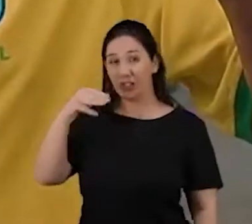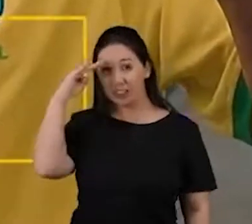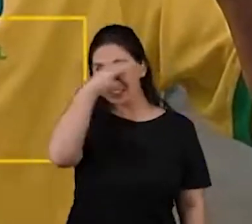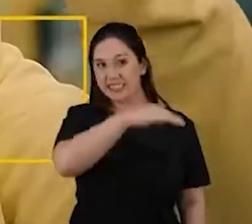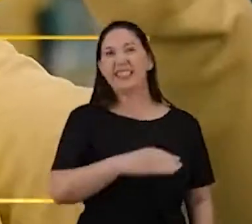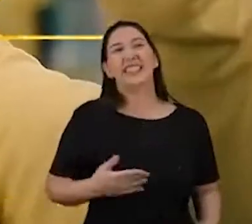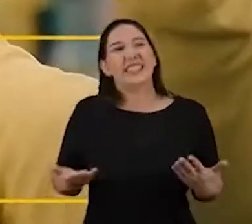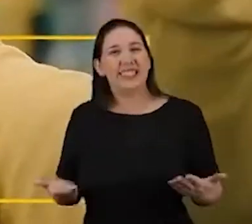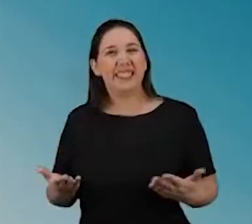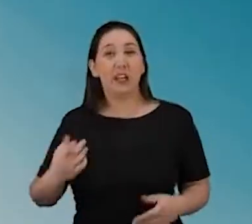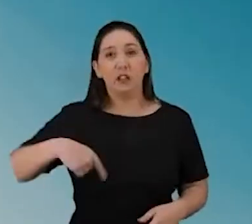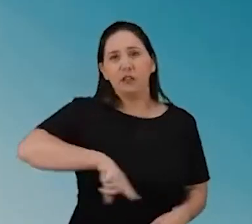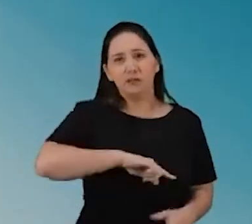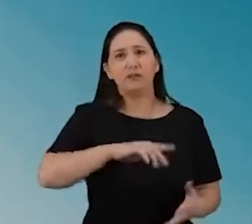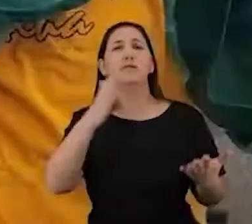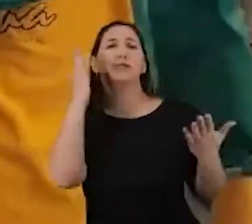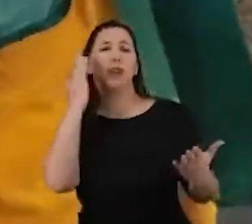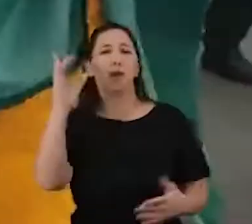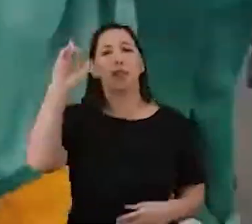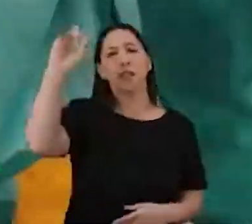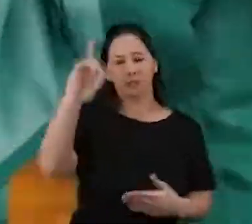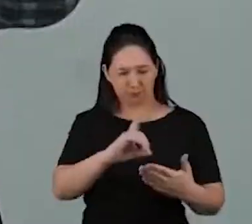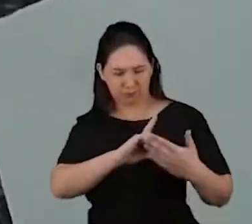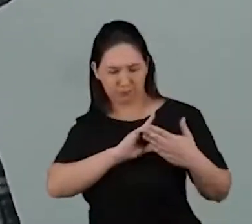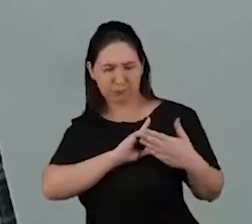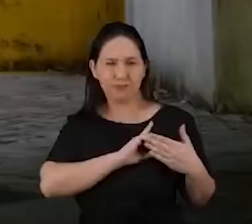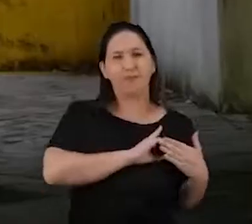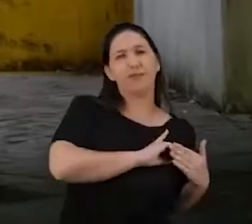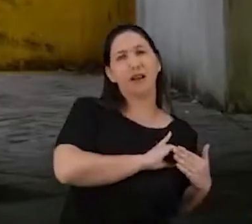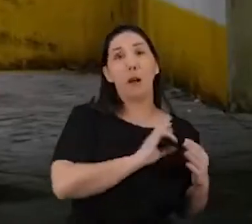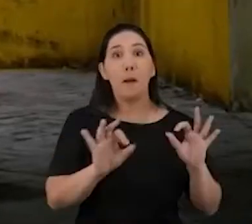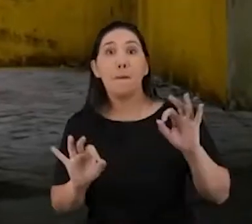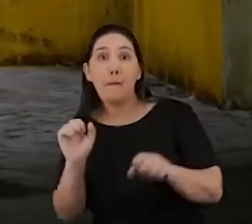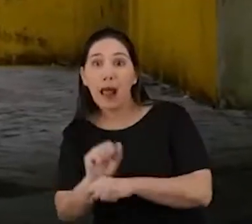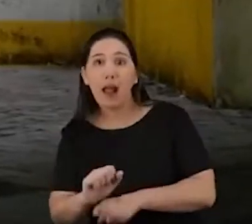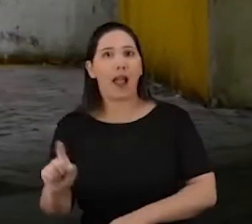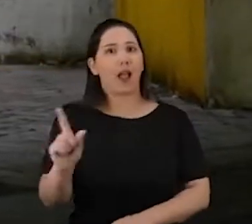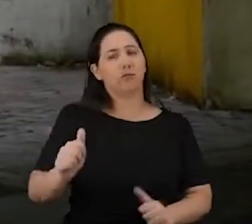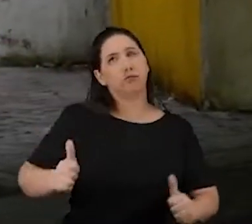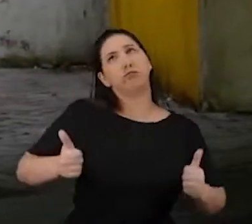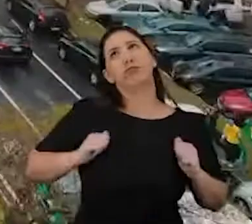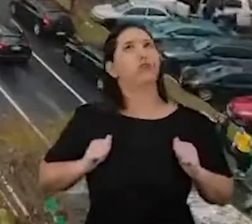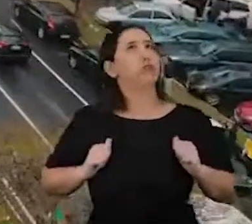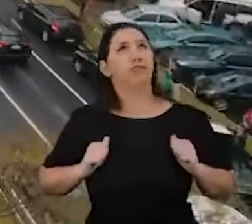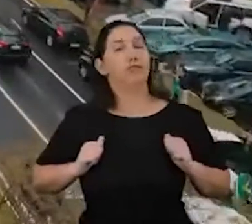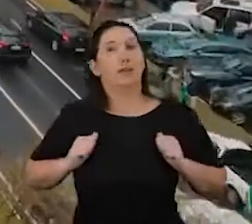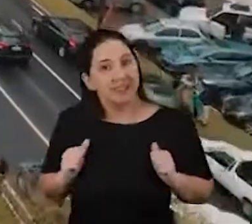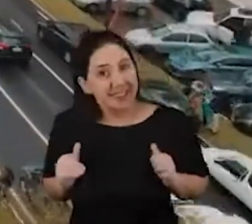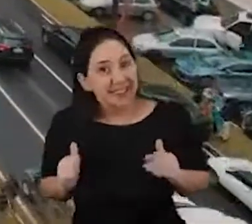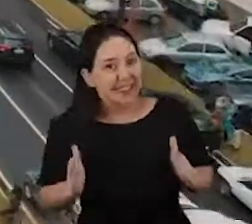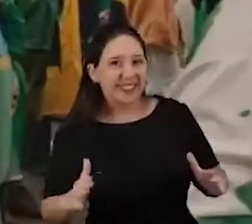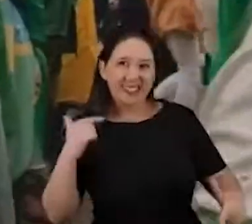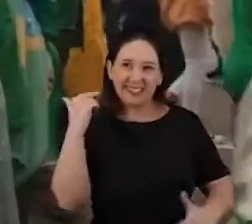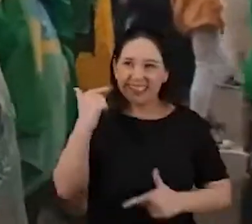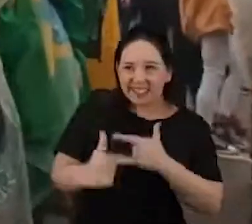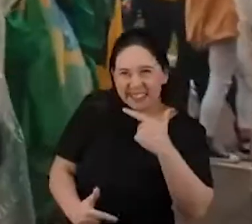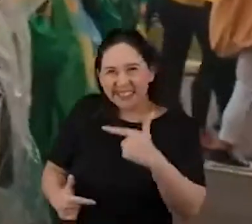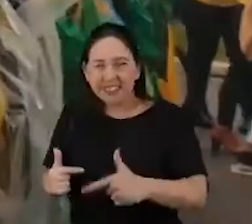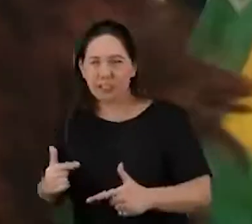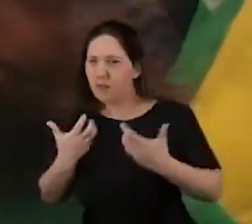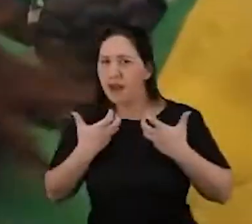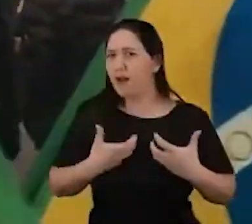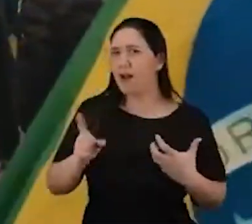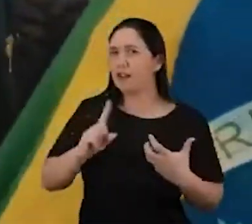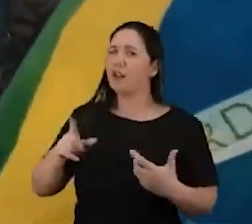É 22. Ninguém vai segurar quem leva Deus no coração. Ninguém fica parado, vem comigo, meu irmão. A gente não se cansa, a gente parte para